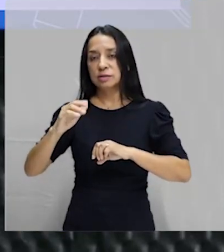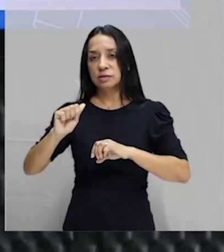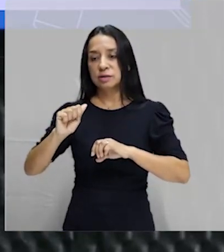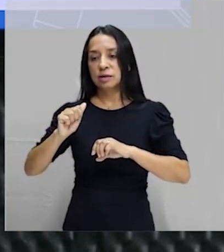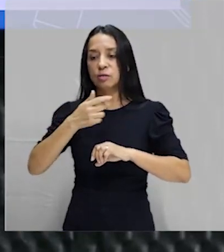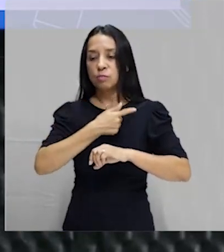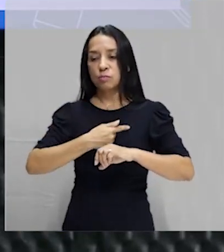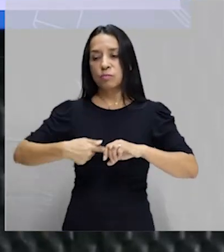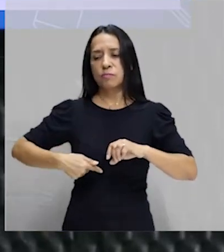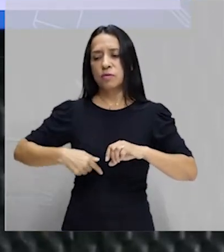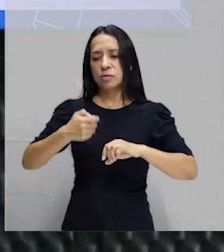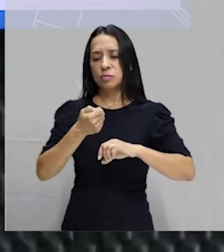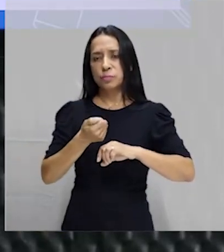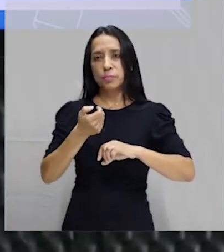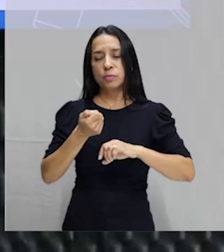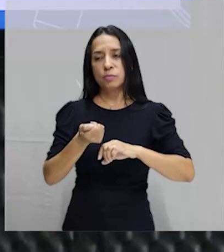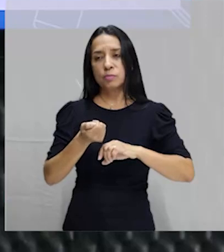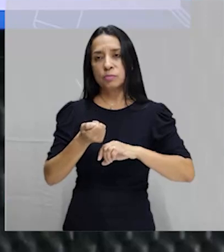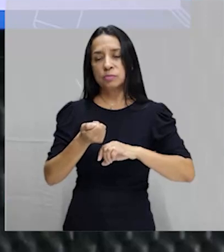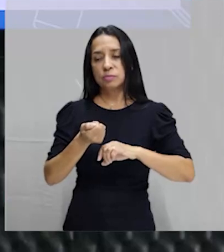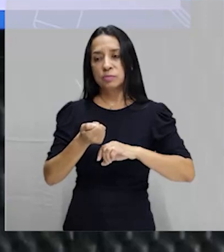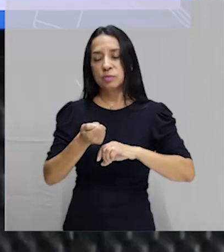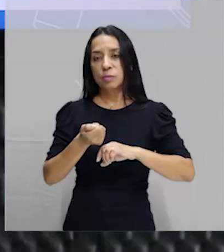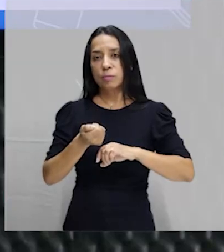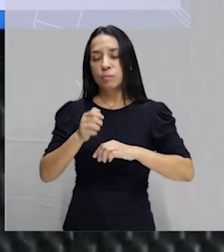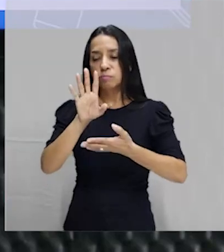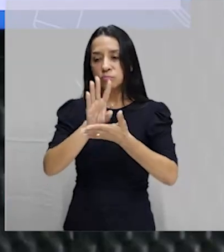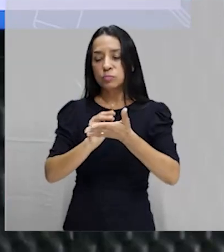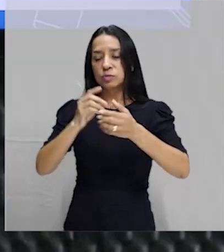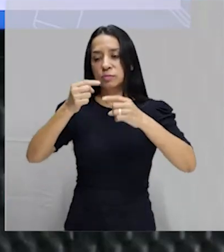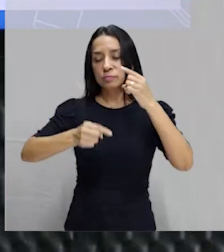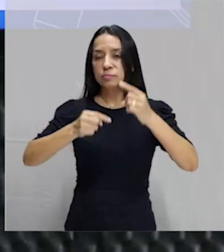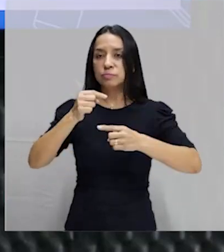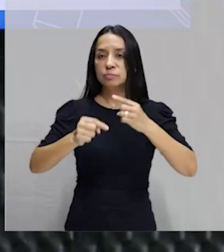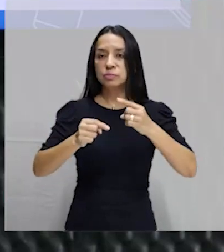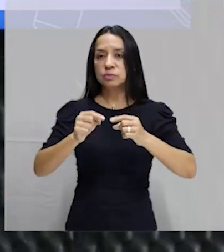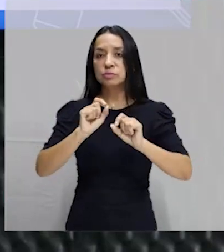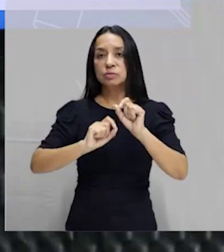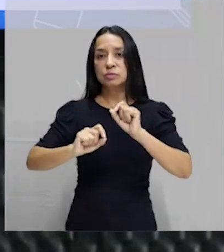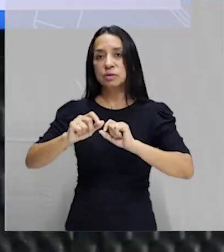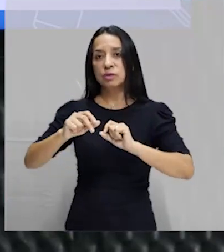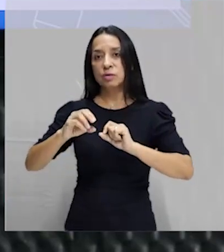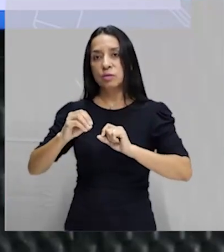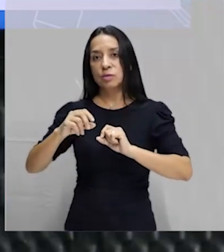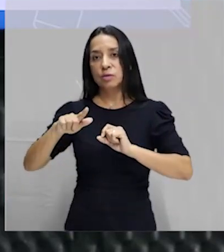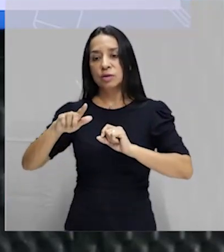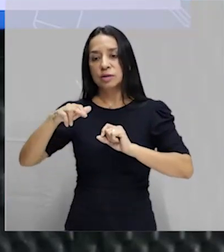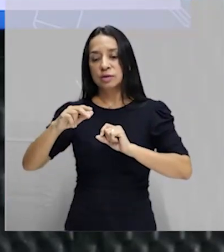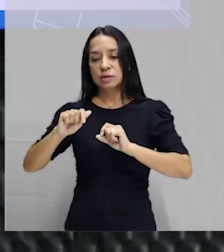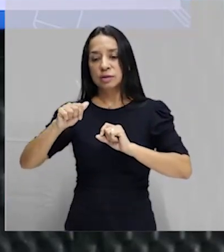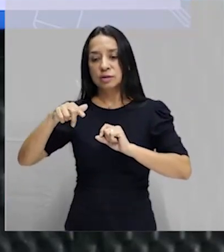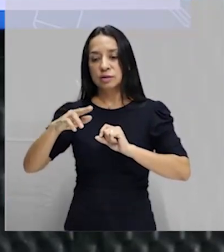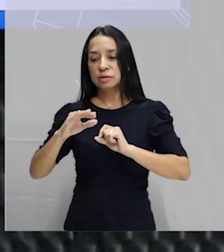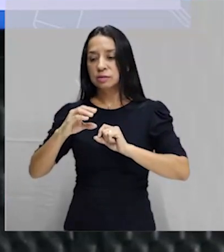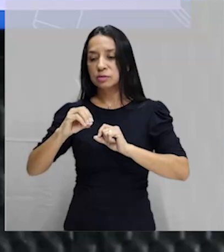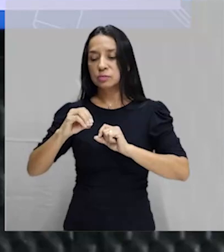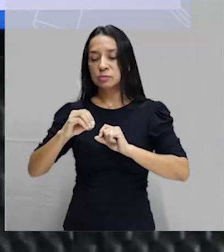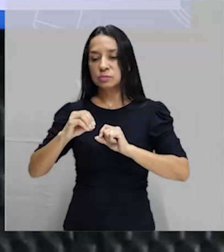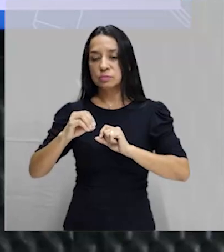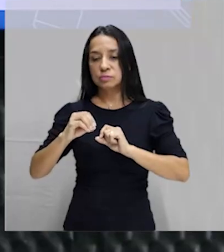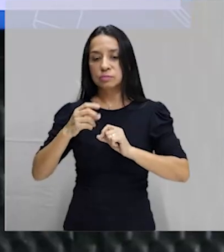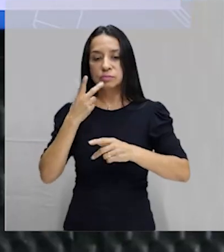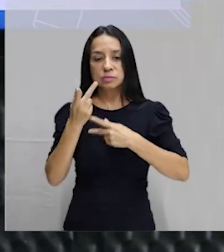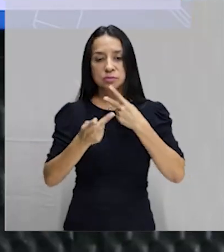poucos. O modelo político de Esparta é o modelo oligárquico. Quando se fala da quarta